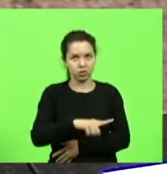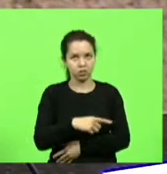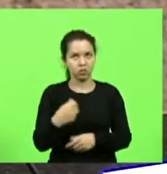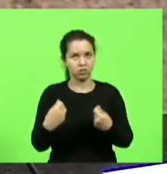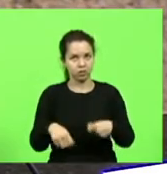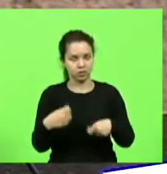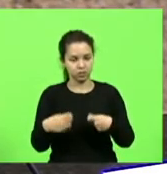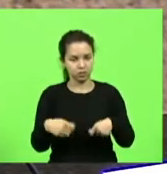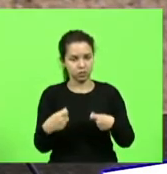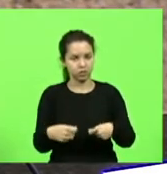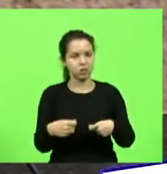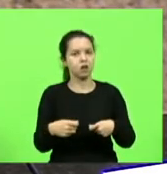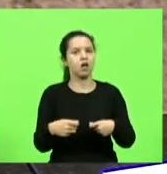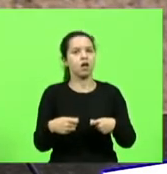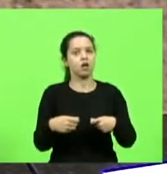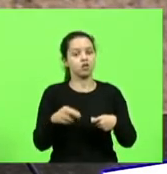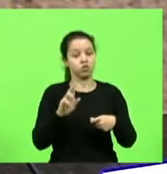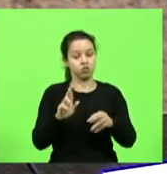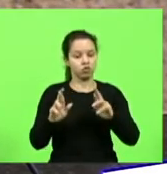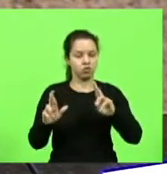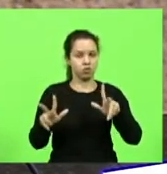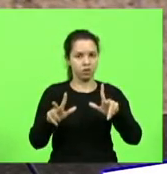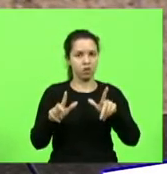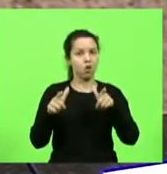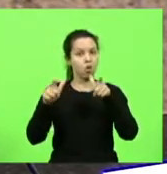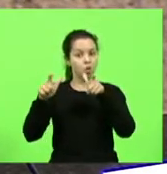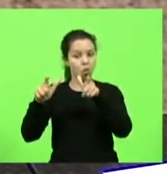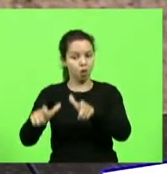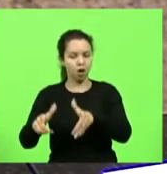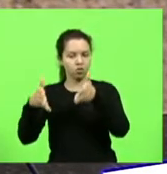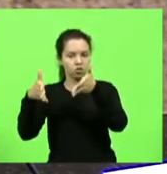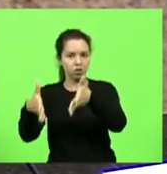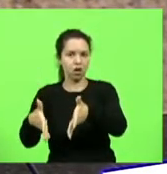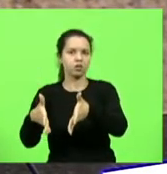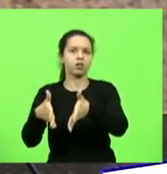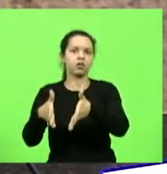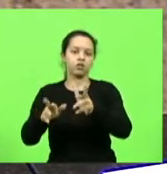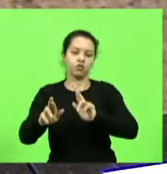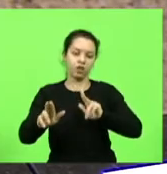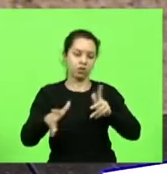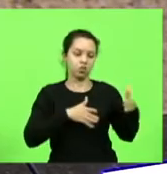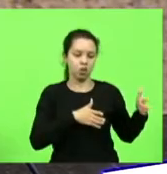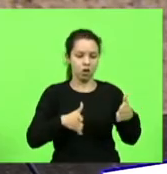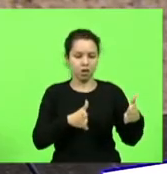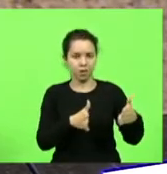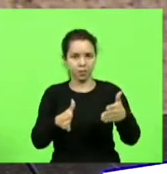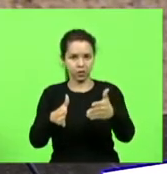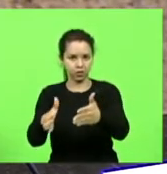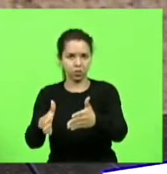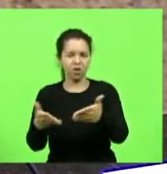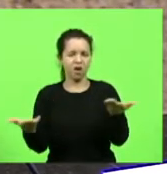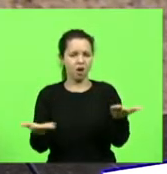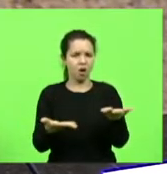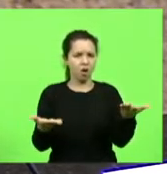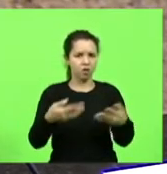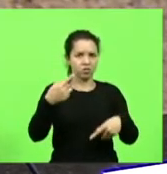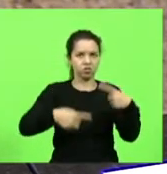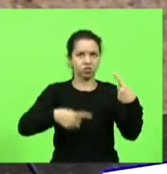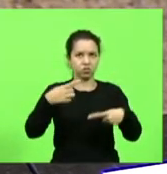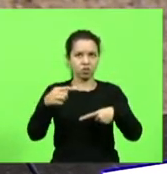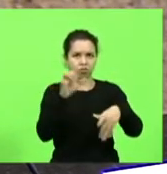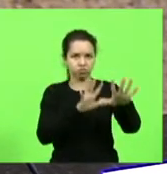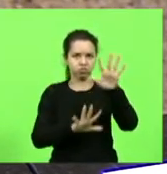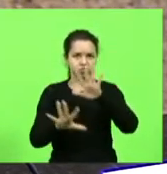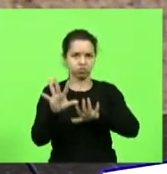distinguir lugar de chegada e caminho. E nesses tempos de discussões tão nebulosas, tudo tende a se